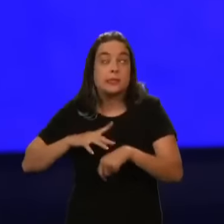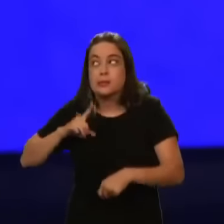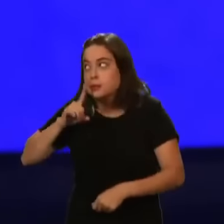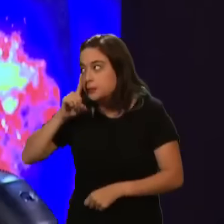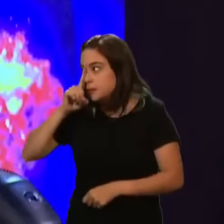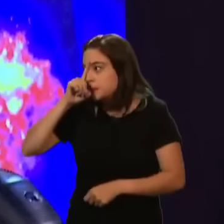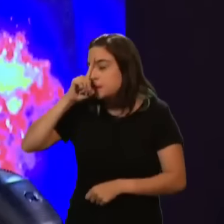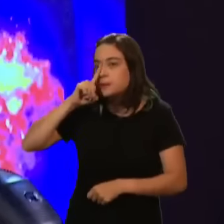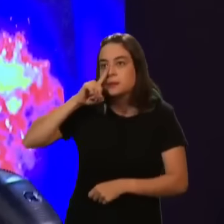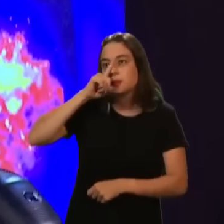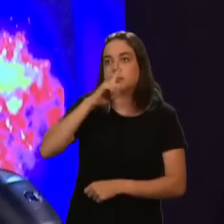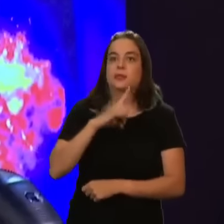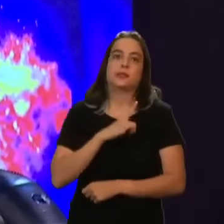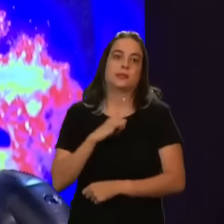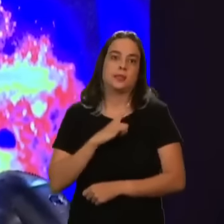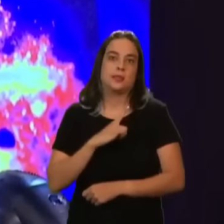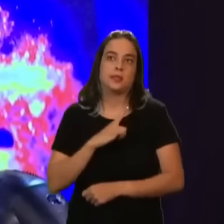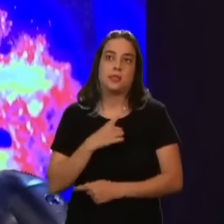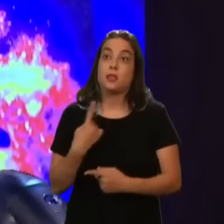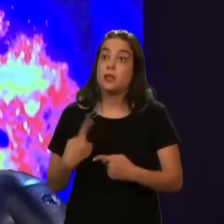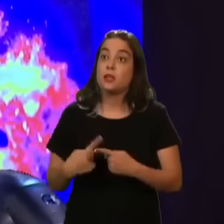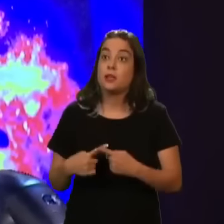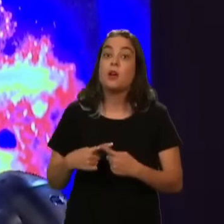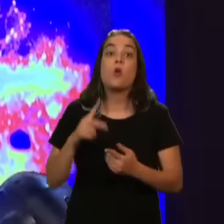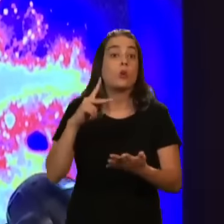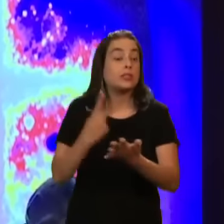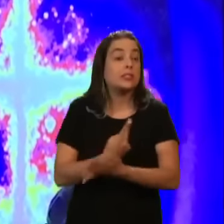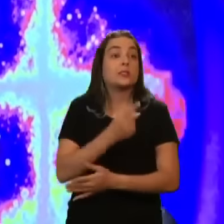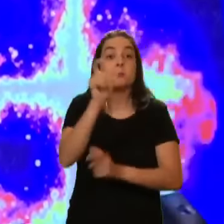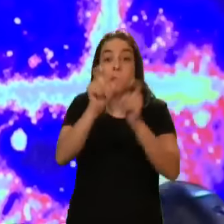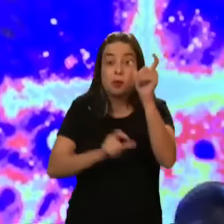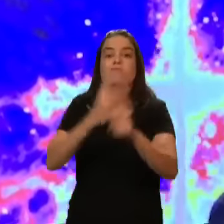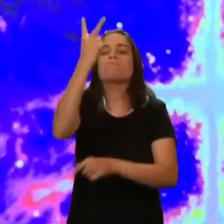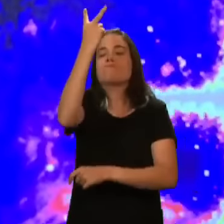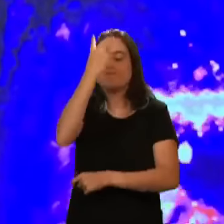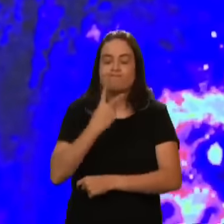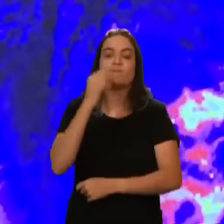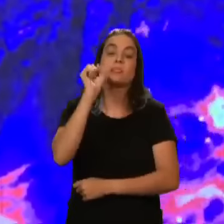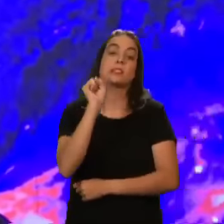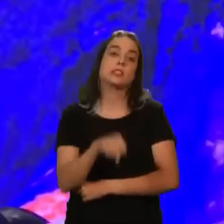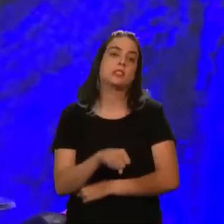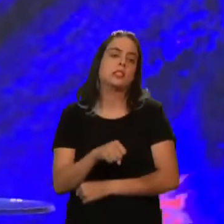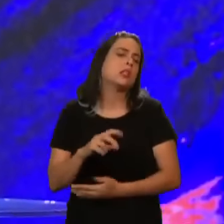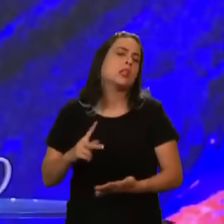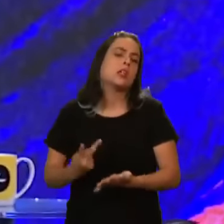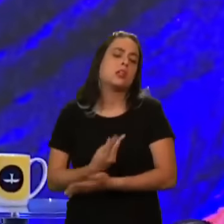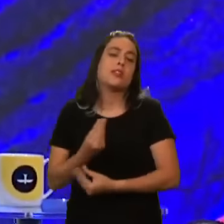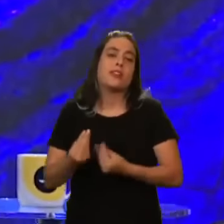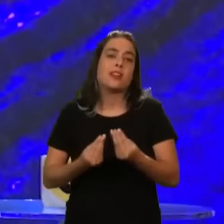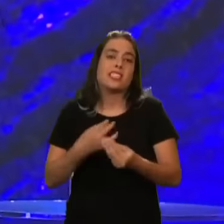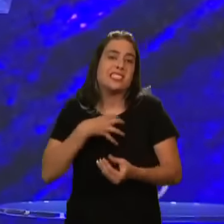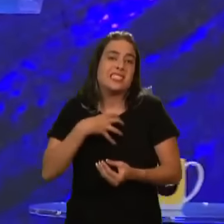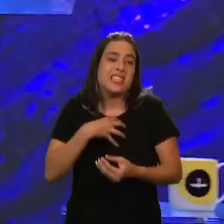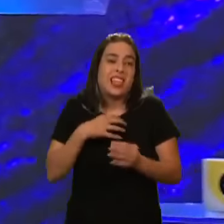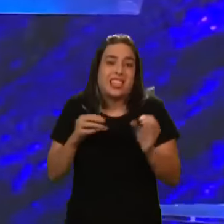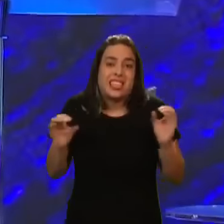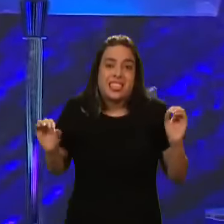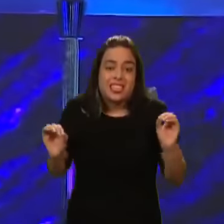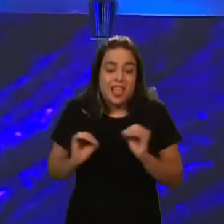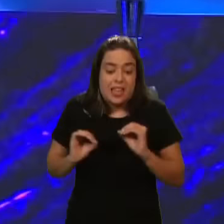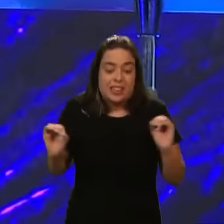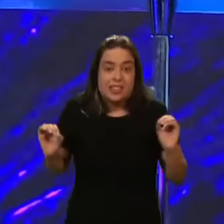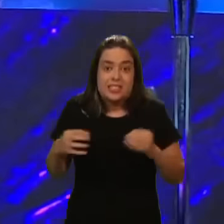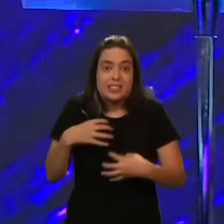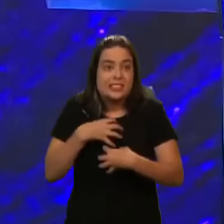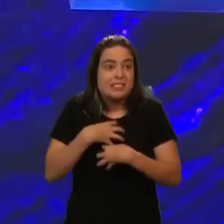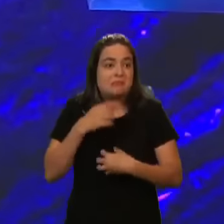mundo. Ela cega milhares de pessoas. Sabe qual é o sintoma dela? Nada. Nada.